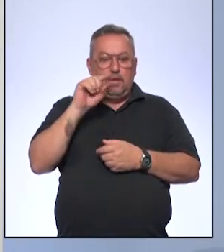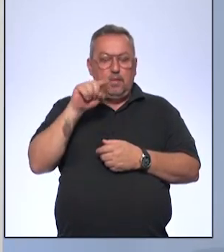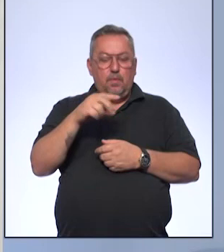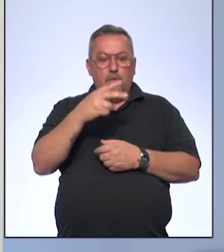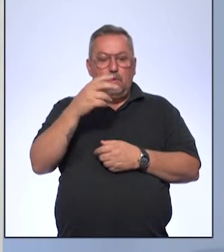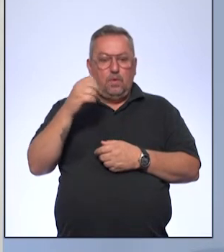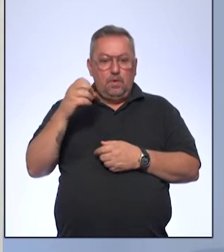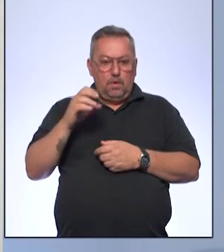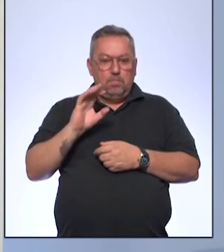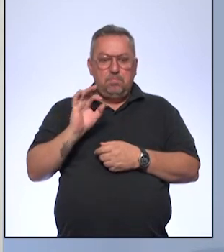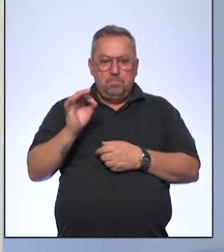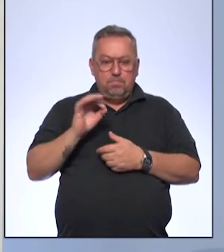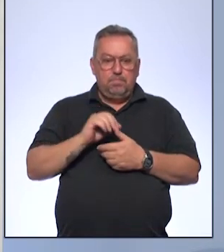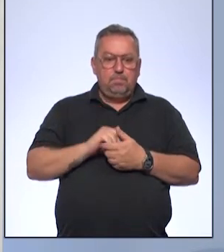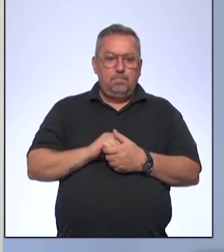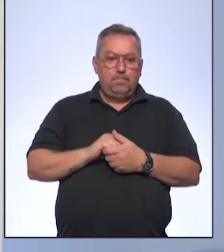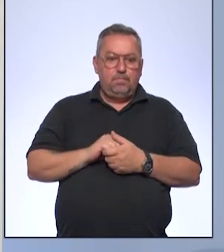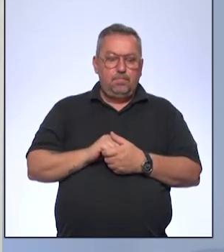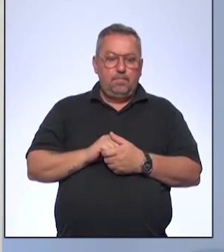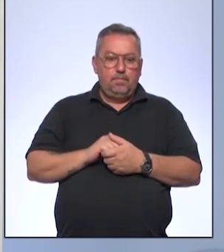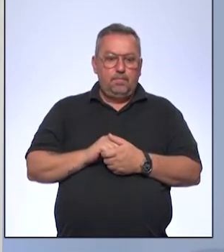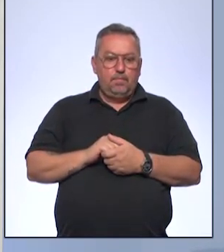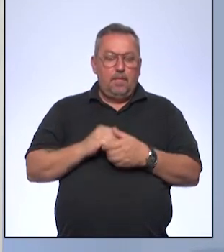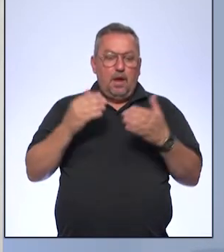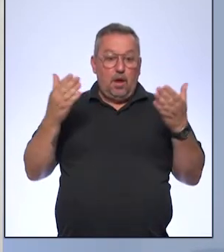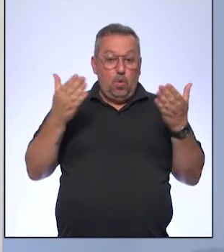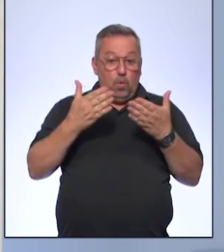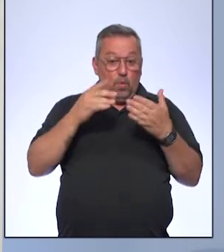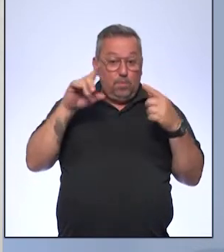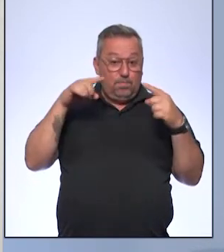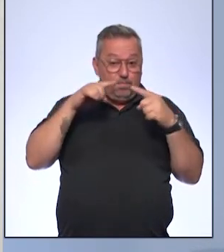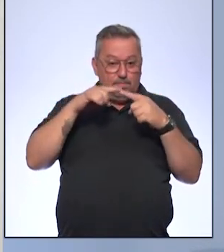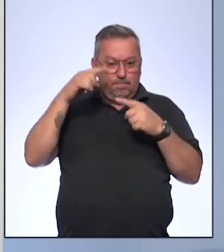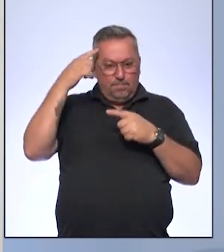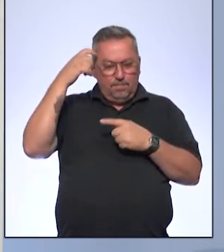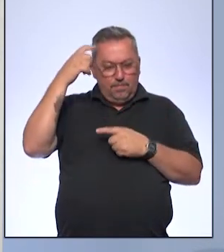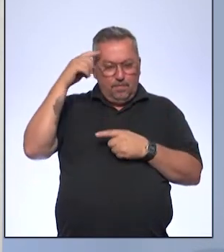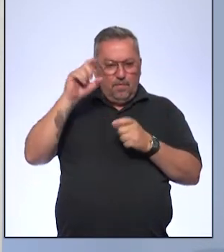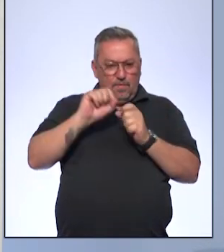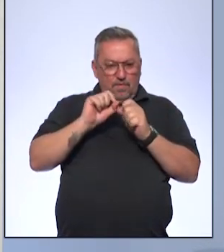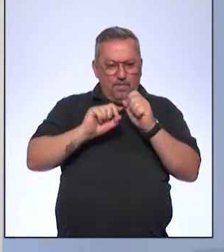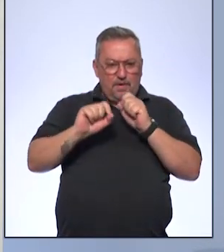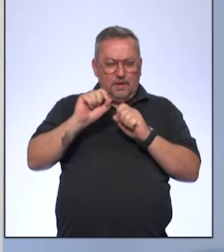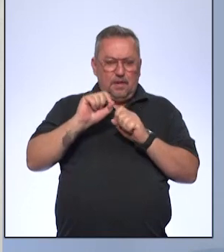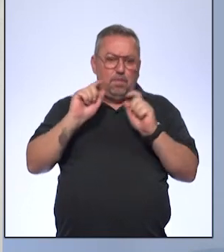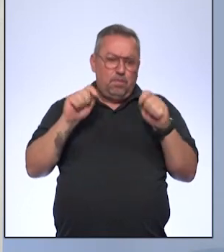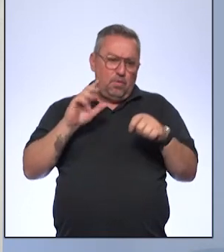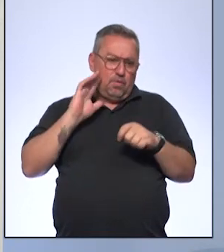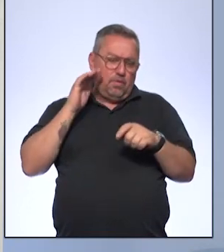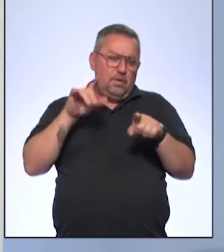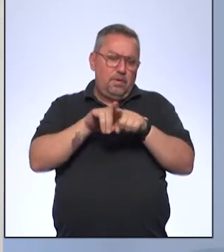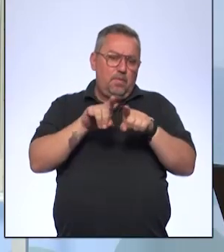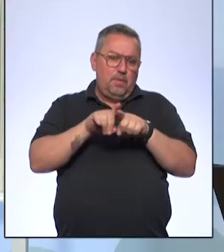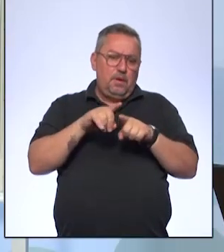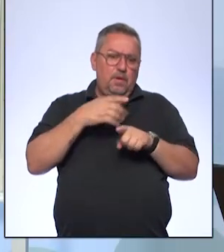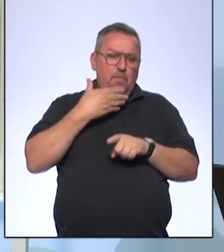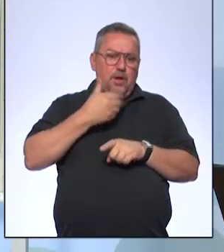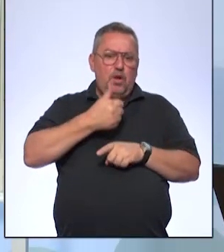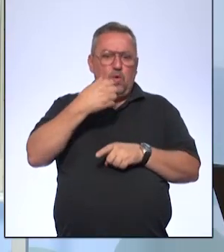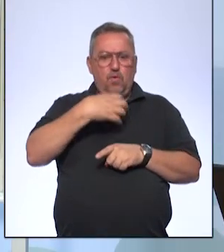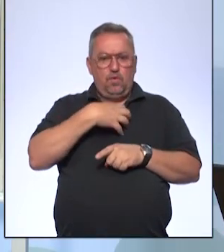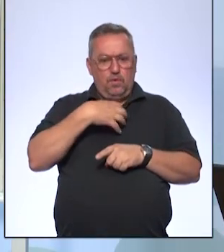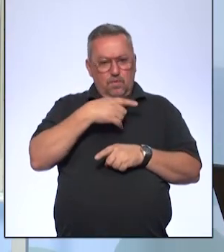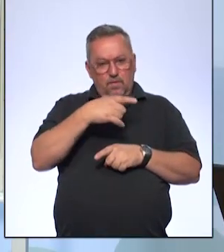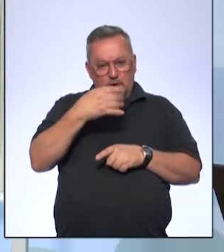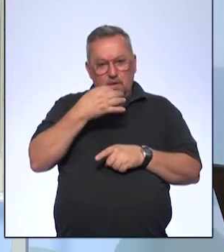16.200. Fechado. A ideia, muitos professores vão fazer, e isso pode acontecer, vocês fazem da forma que